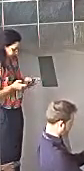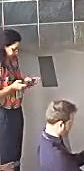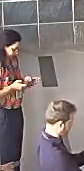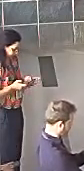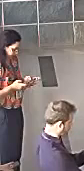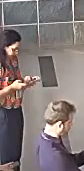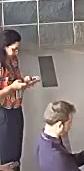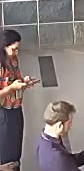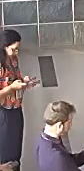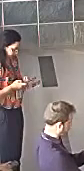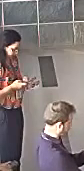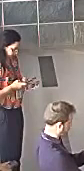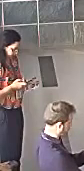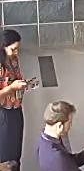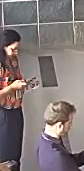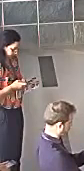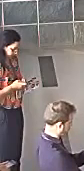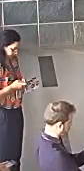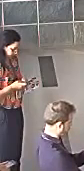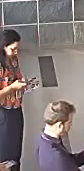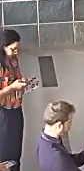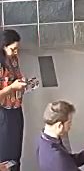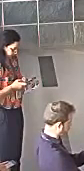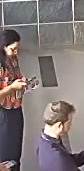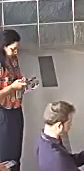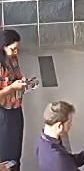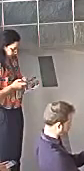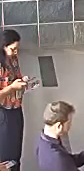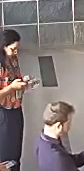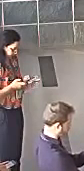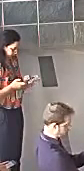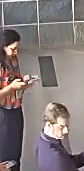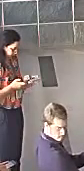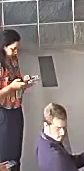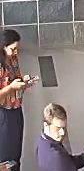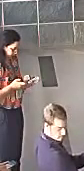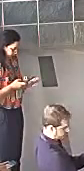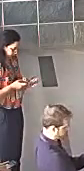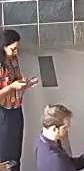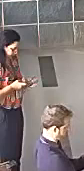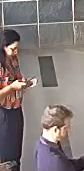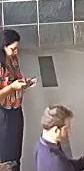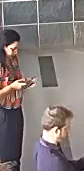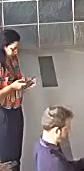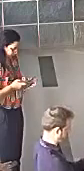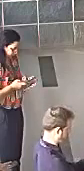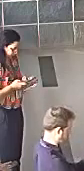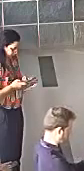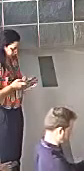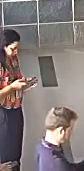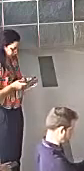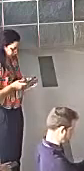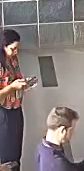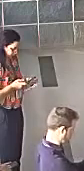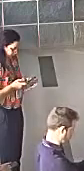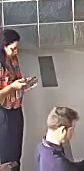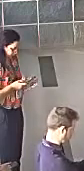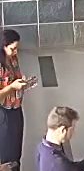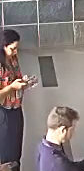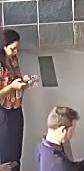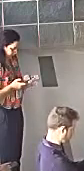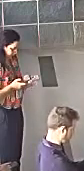fato de ter cortado a possibilidade de confeccionar a carteira do Sindipass foi um prejuízo